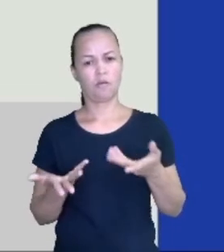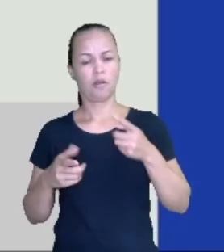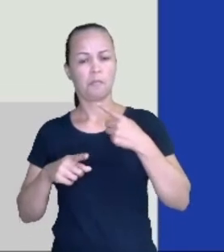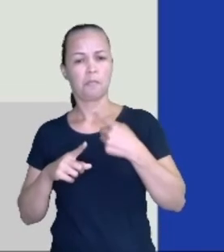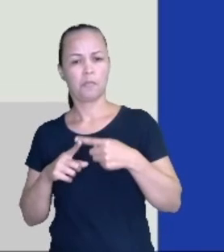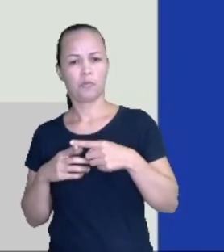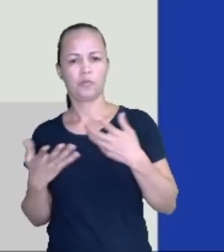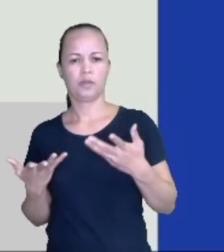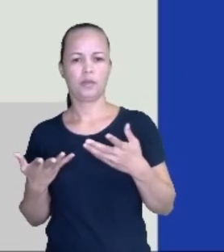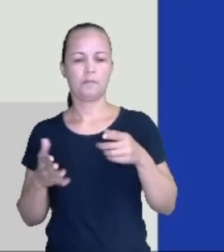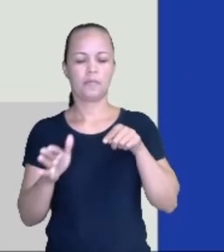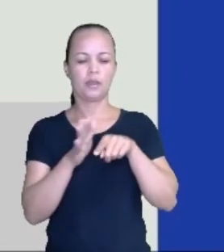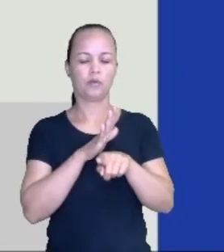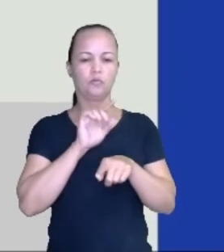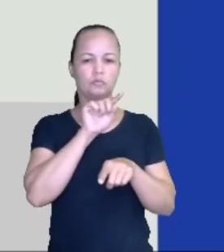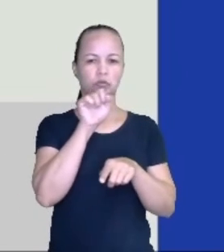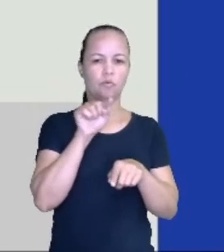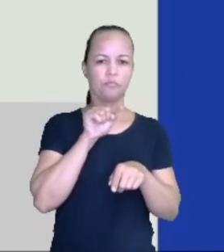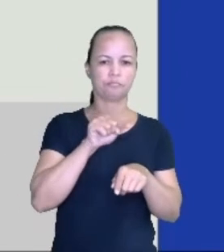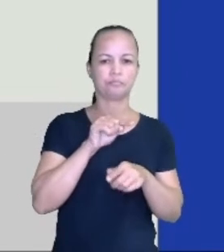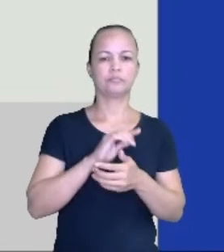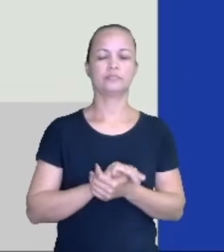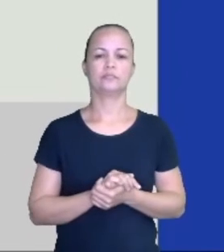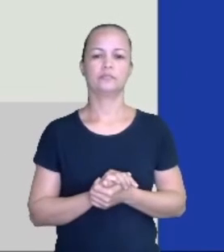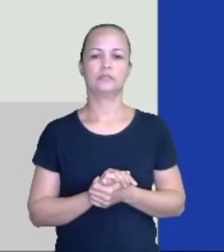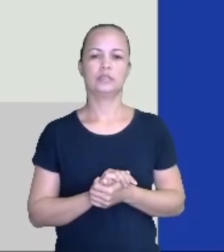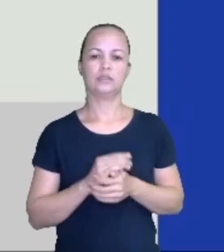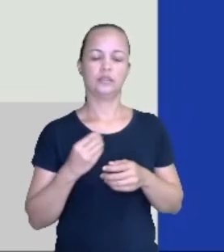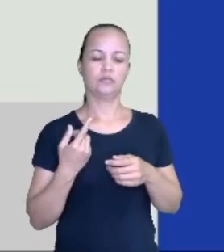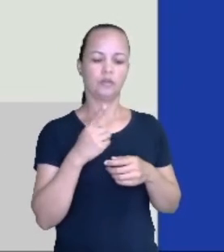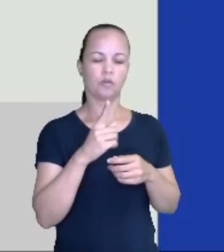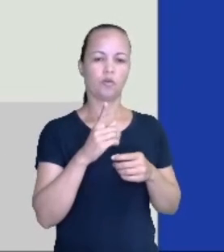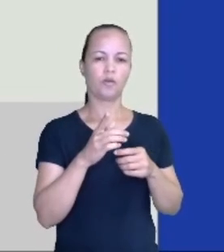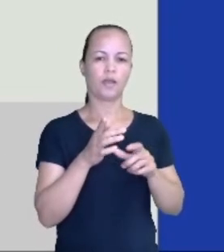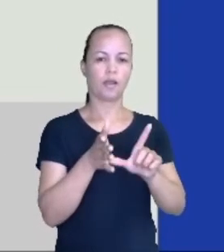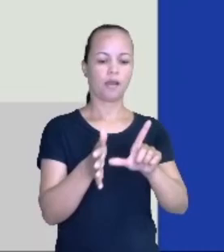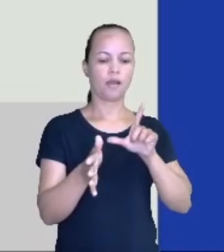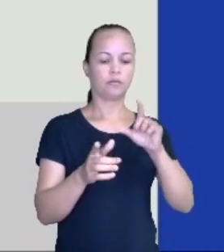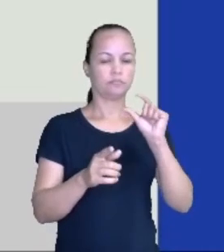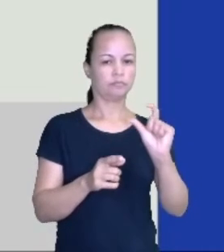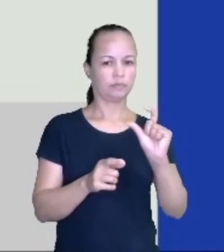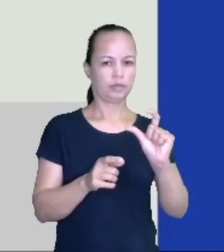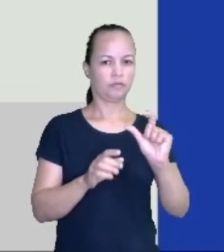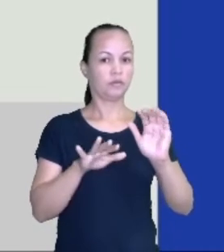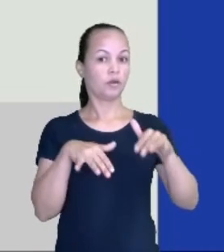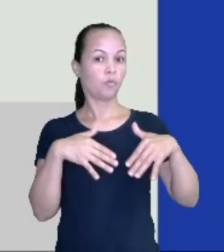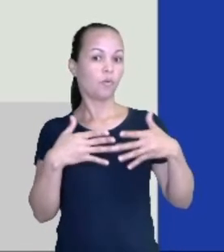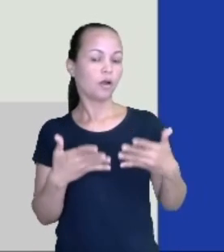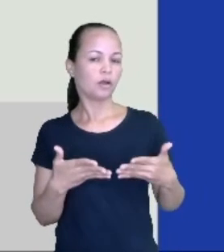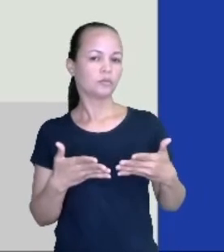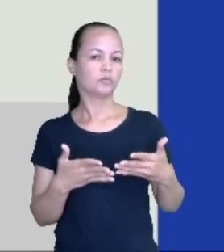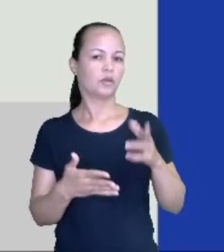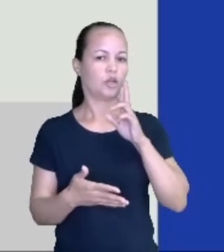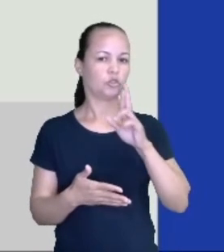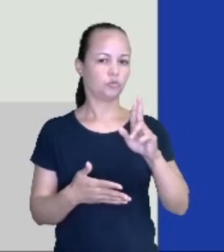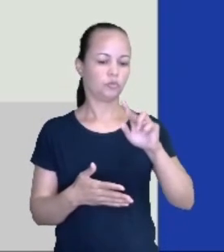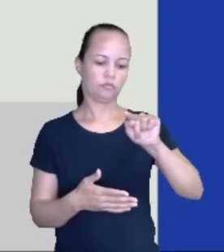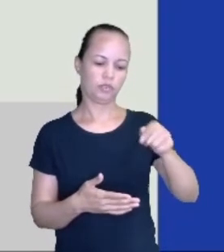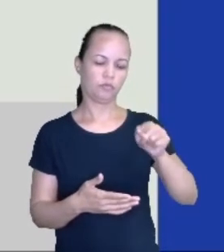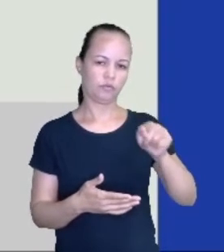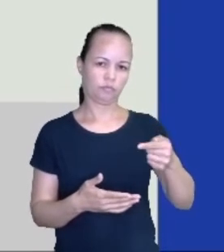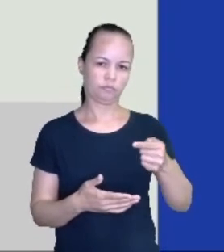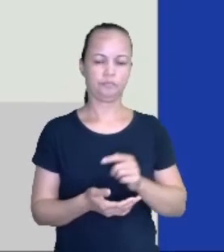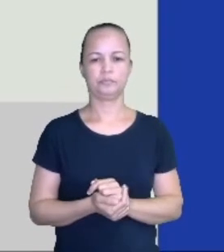Perguntou o ponto de interrogação. Deveriam me colocar antes da palavra quando? Respondeu a